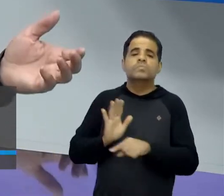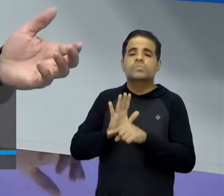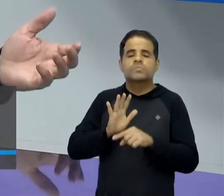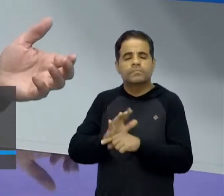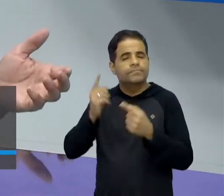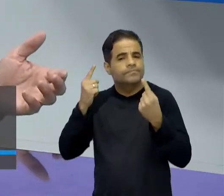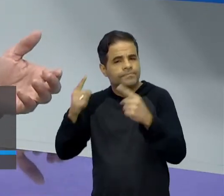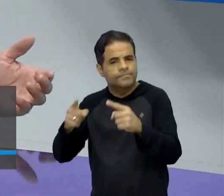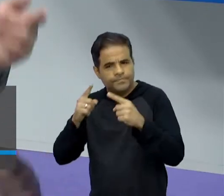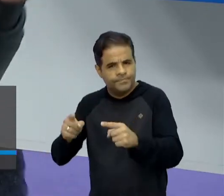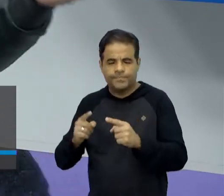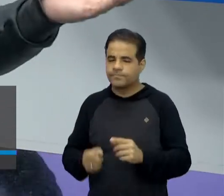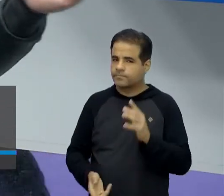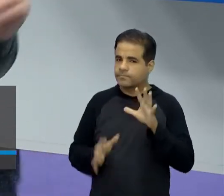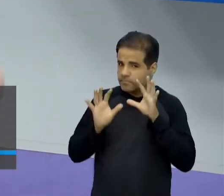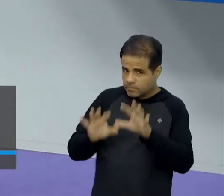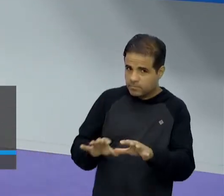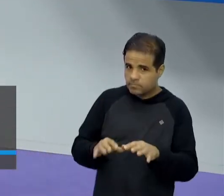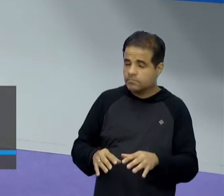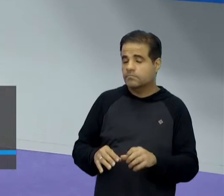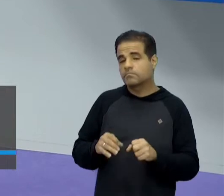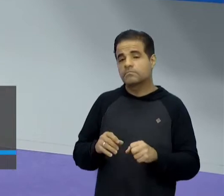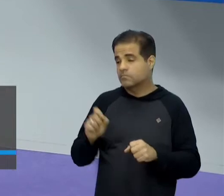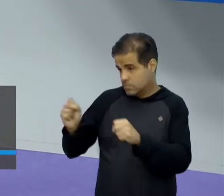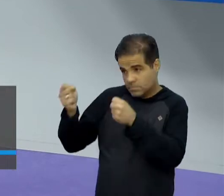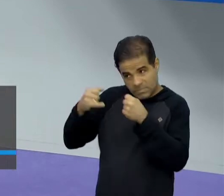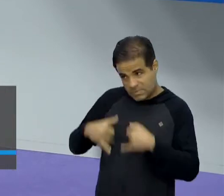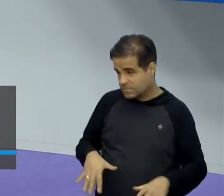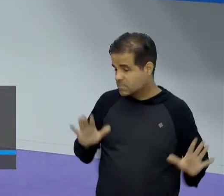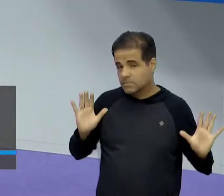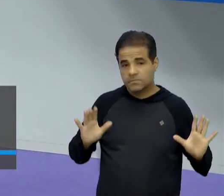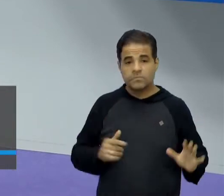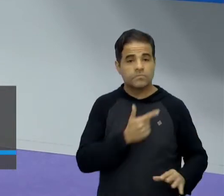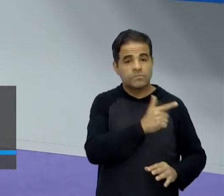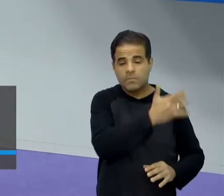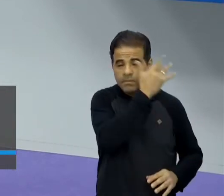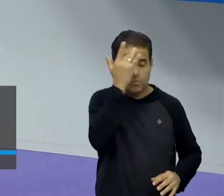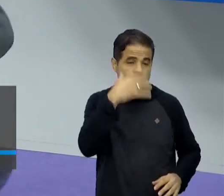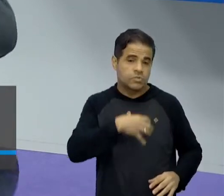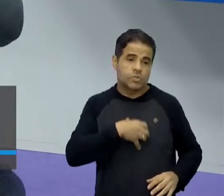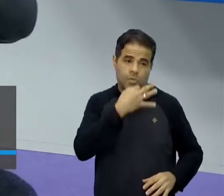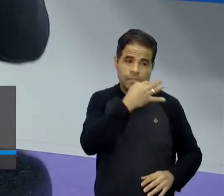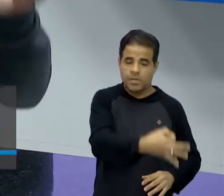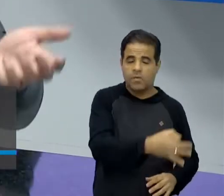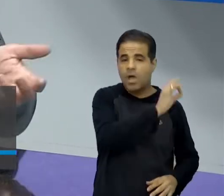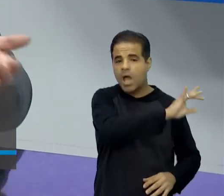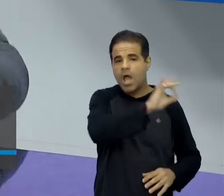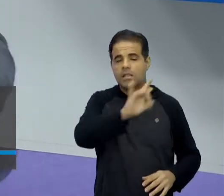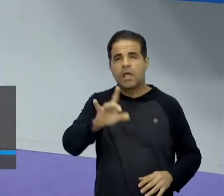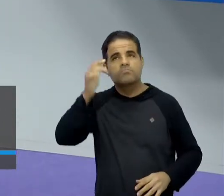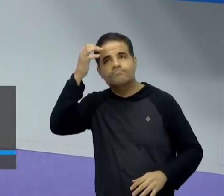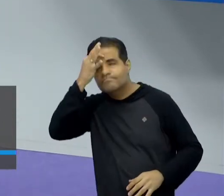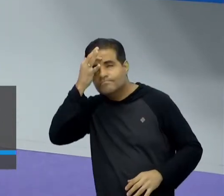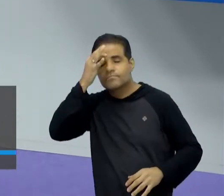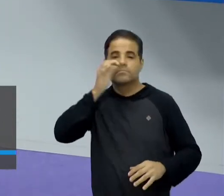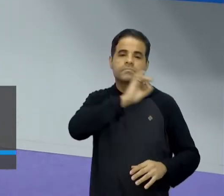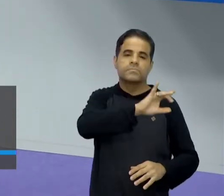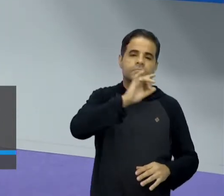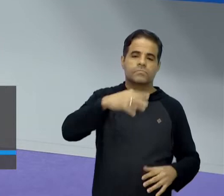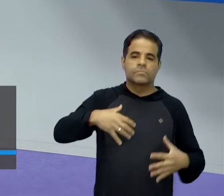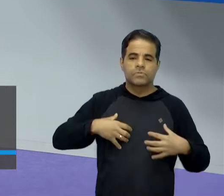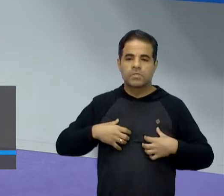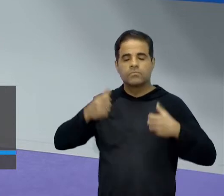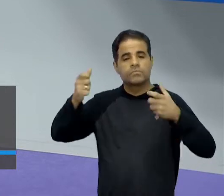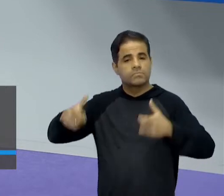sabe o que pode acontecer? Você pode contar de um jeito. Outra pessoa conta de outro jeito. Outra pessoa conta de outro